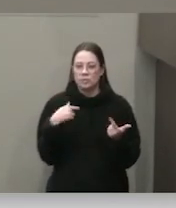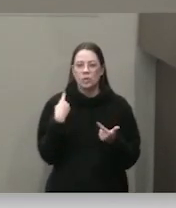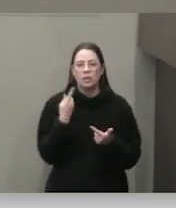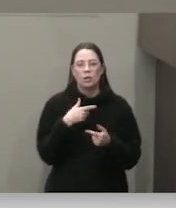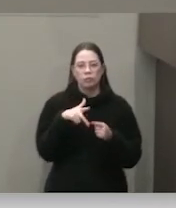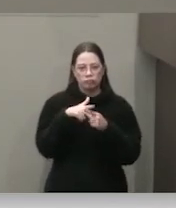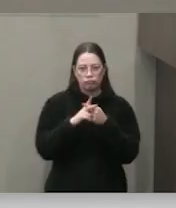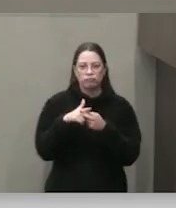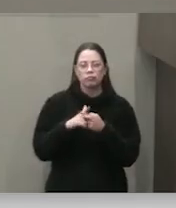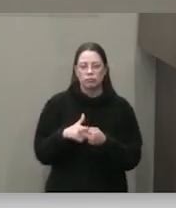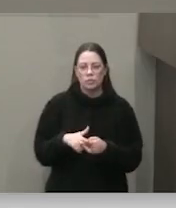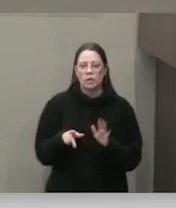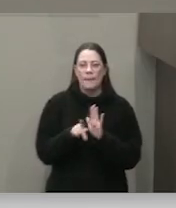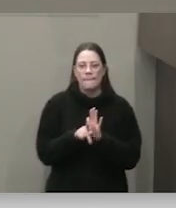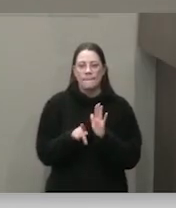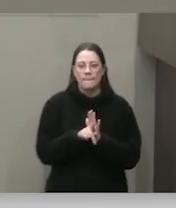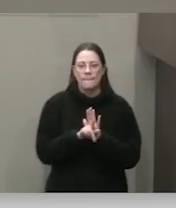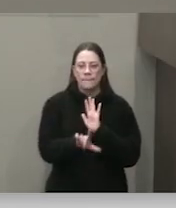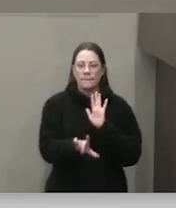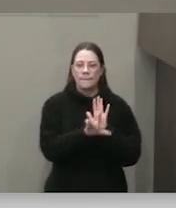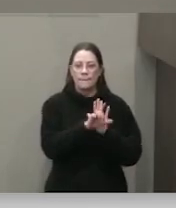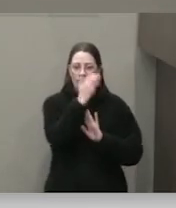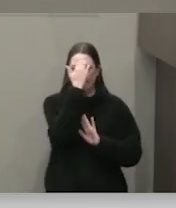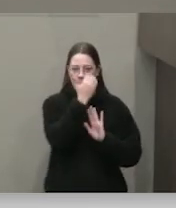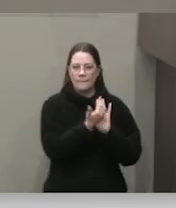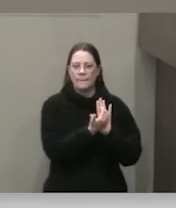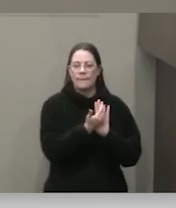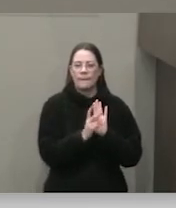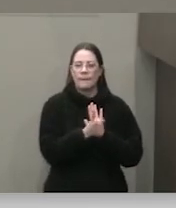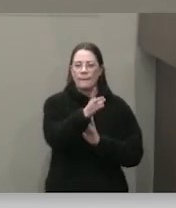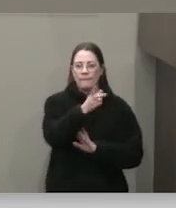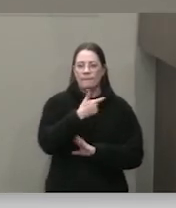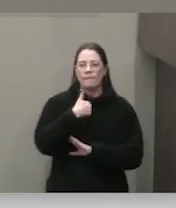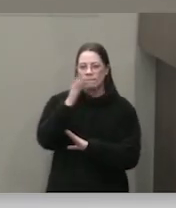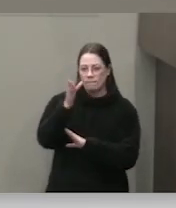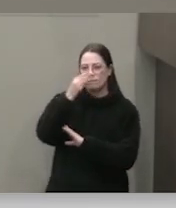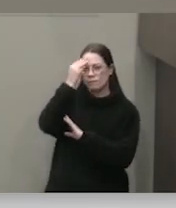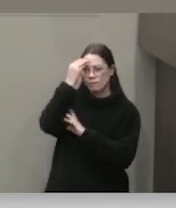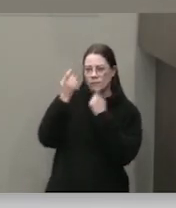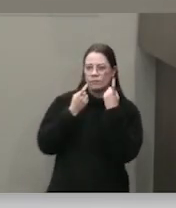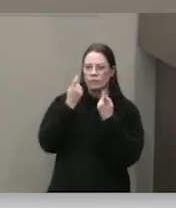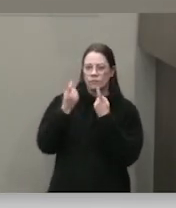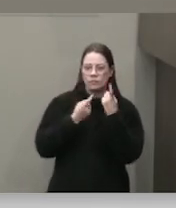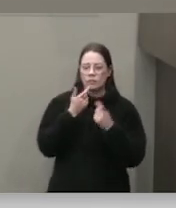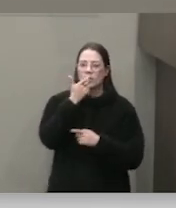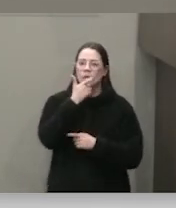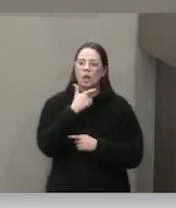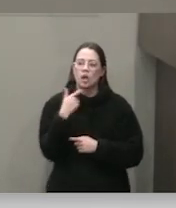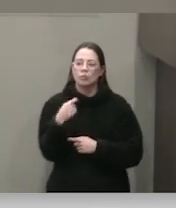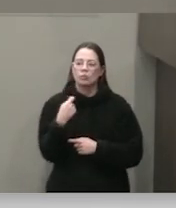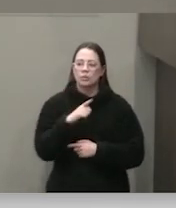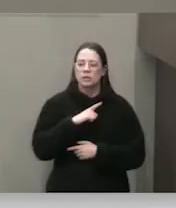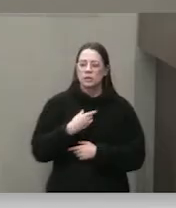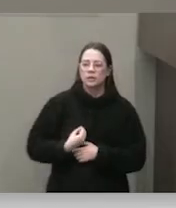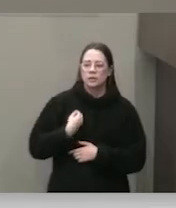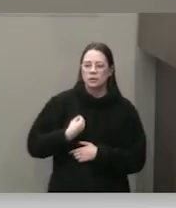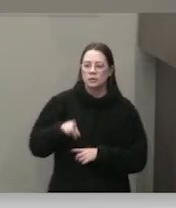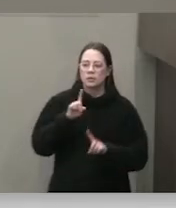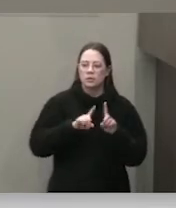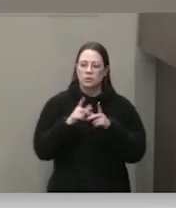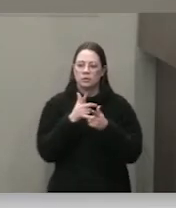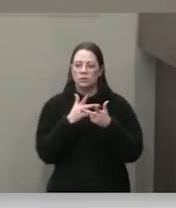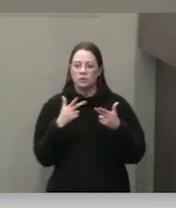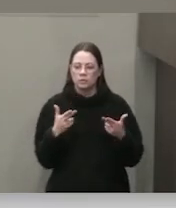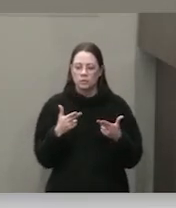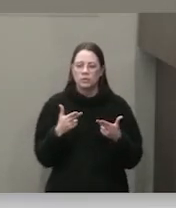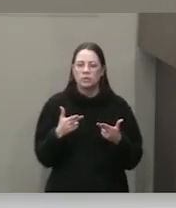pela manutenção da legislação, embora entenda a preocupação e acho que deveria ser algo mesmo a ser considerado